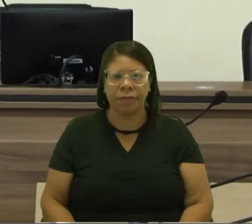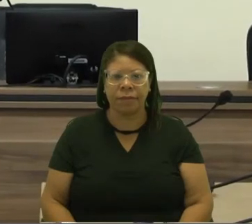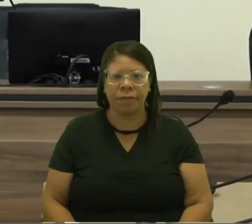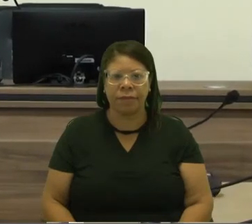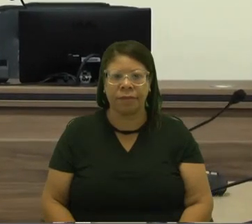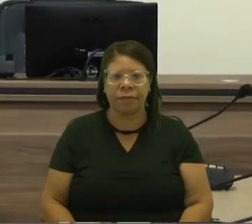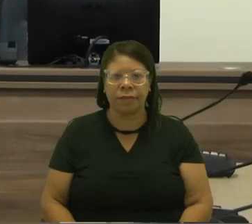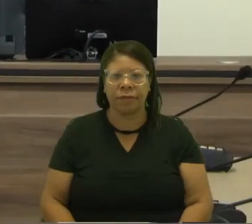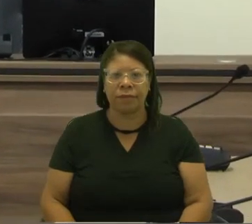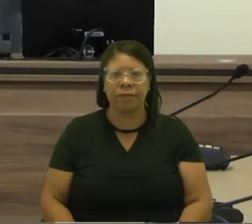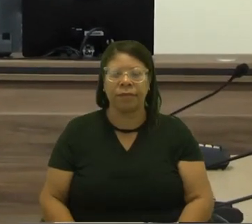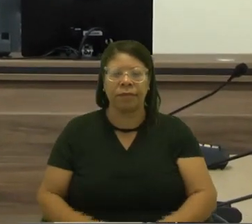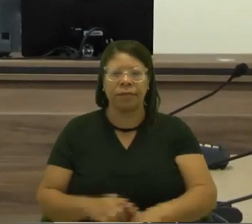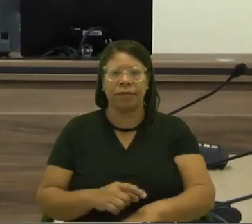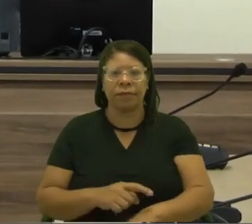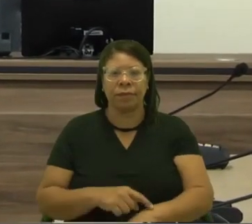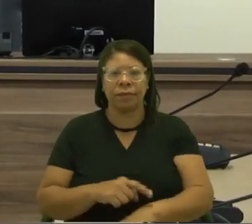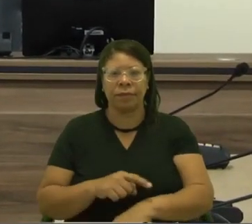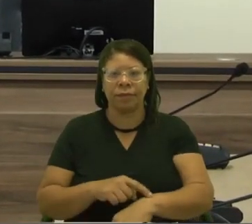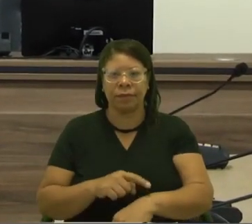Horário